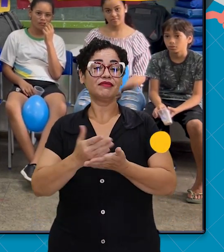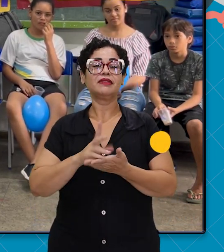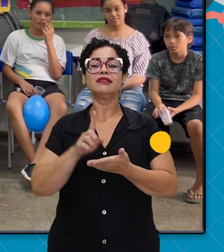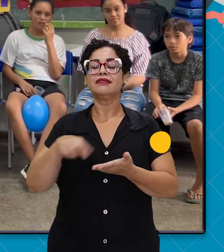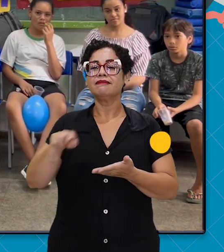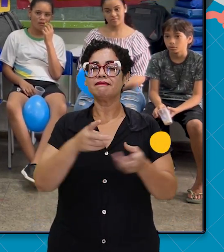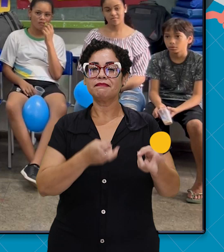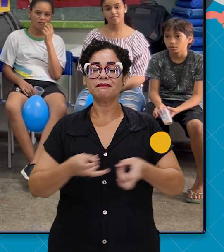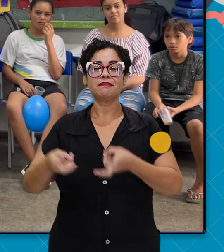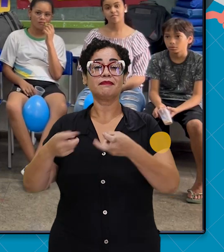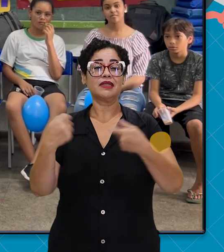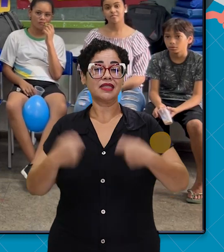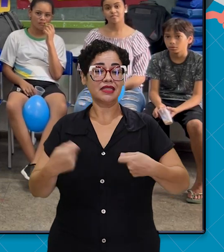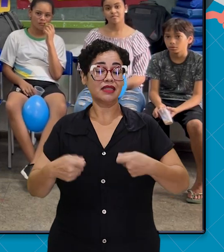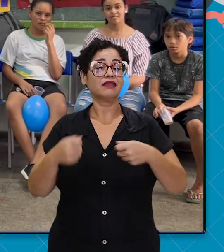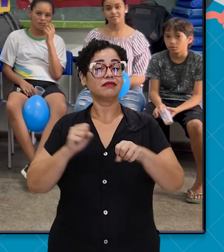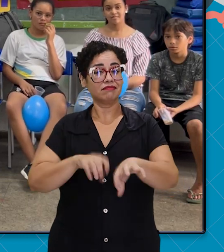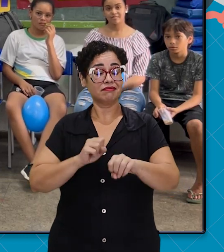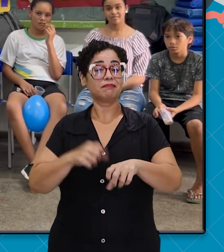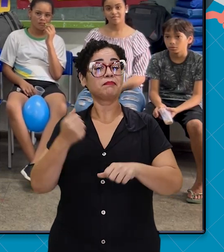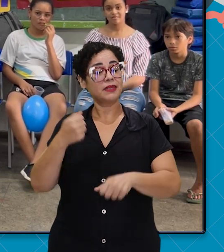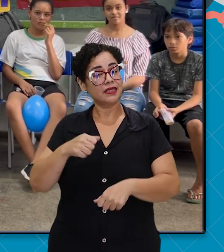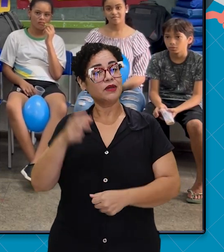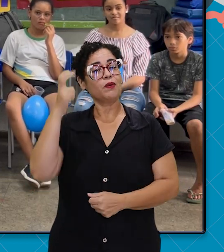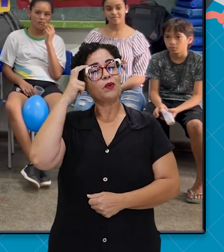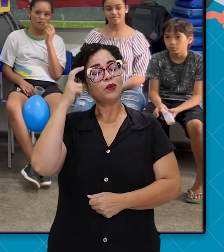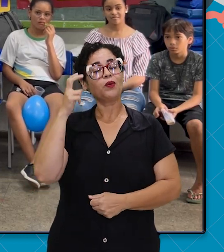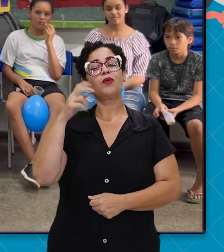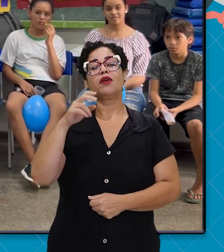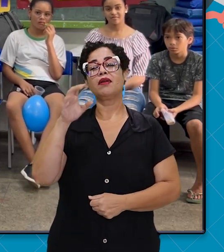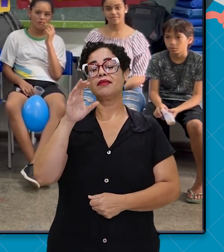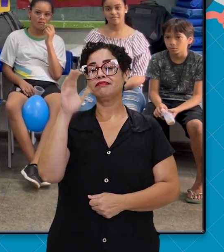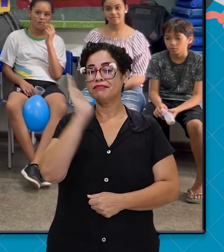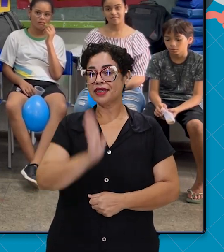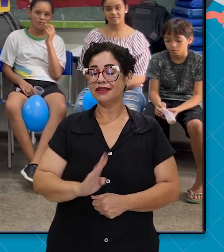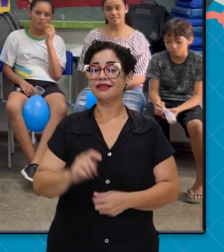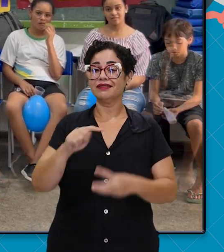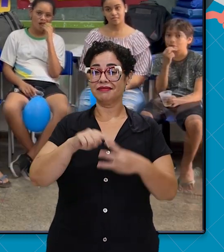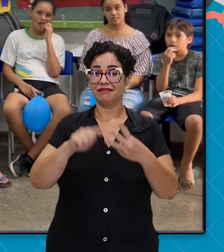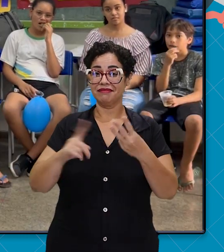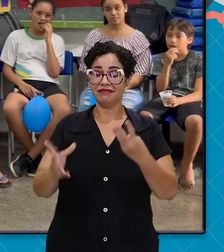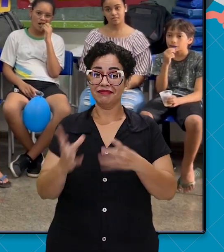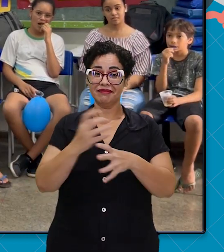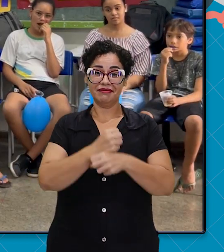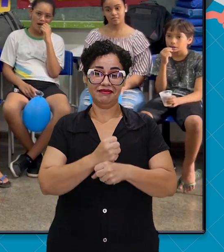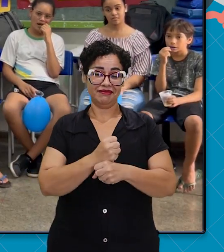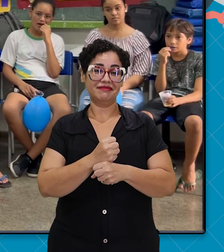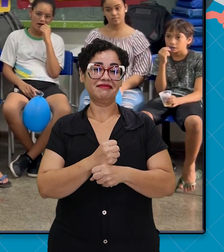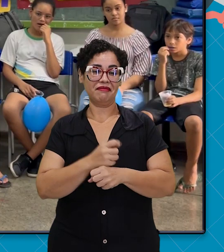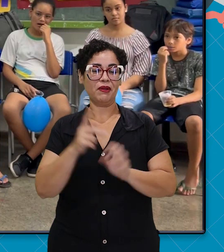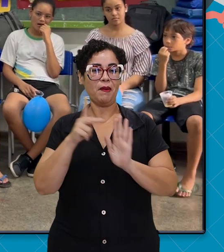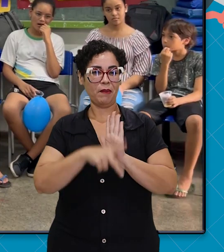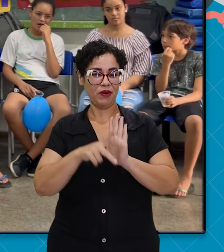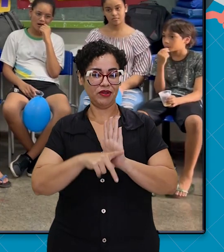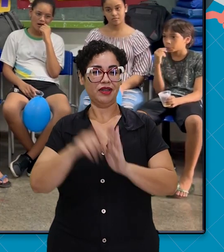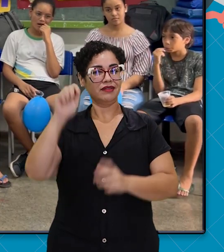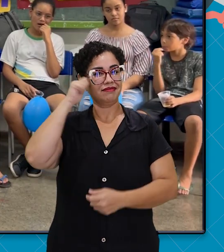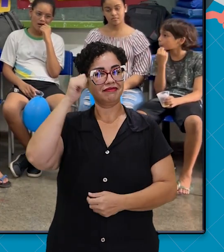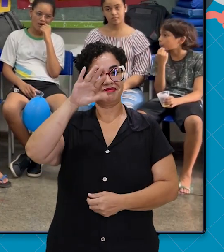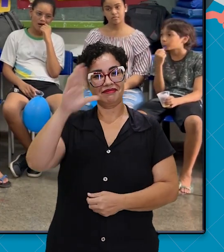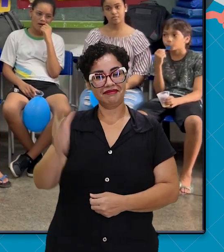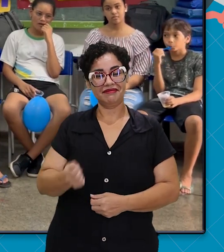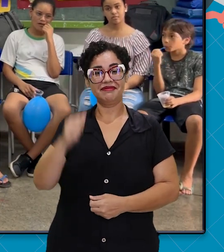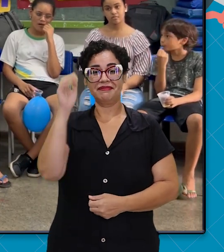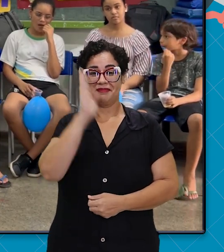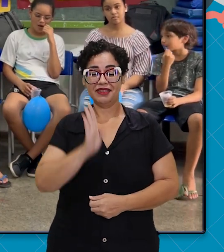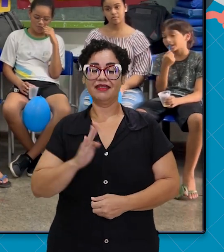da necessidade de nós trabalharmos a cultura popular brasileira, que é um misto das três etnias. O nosso projeto Africanidades